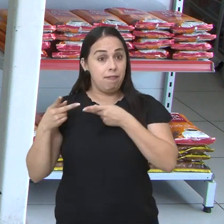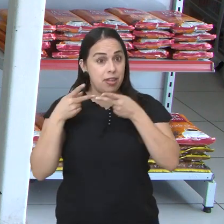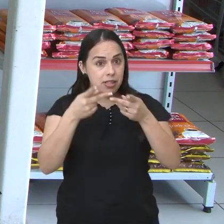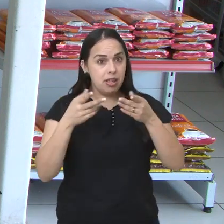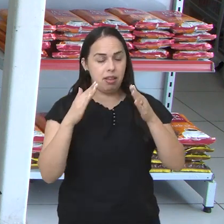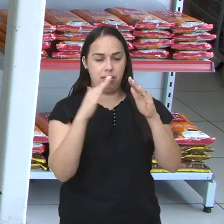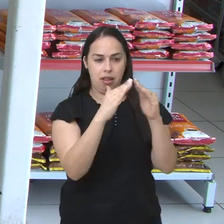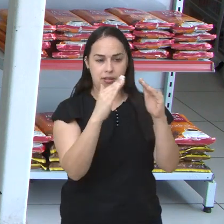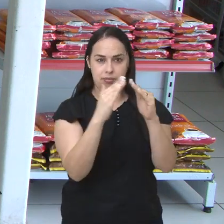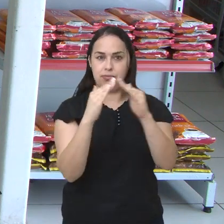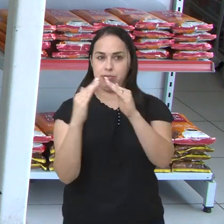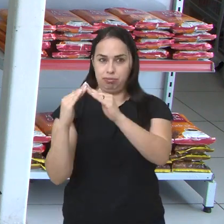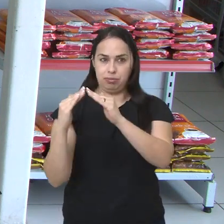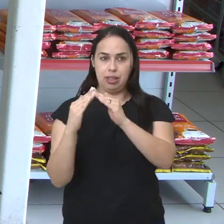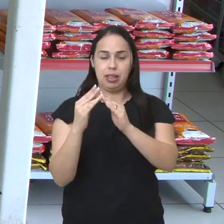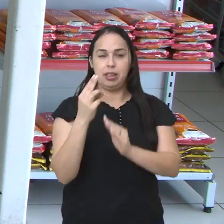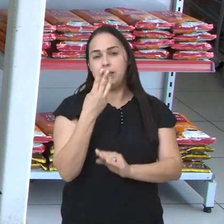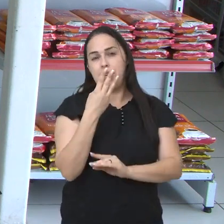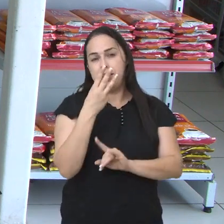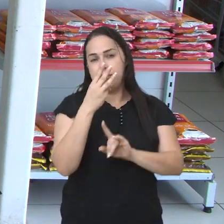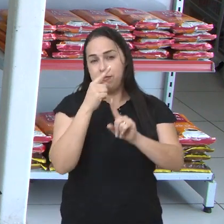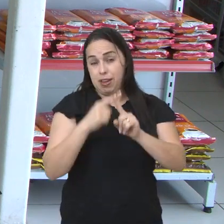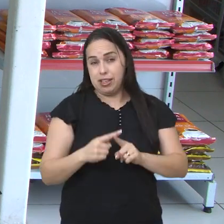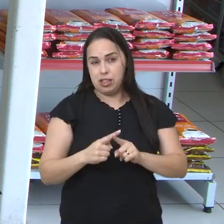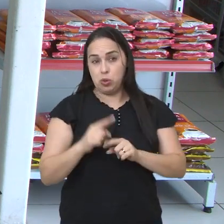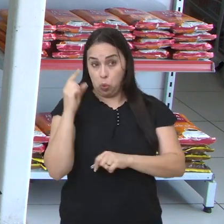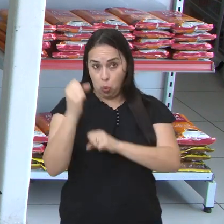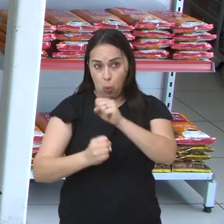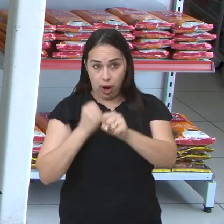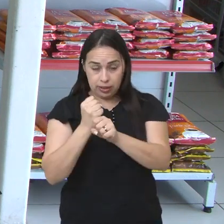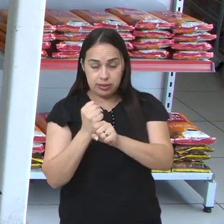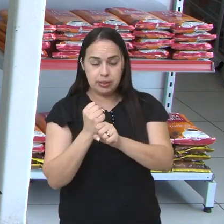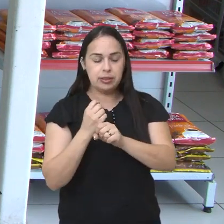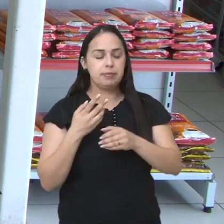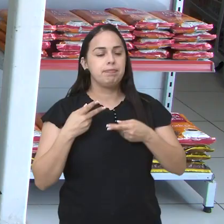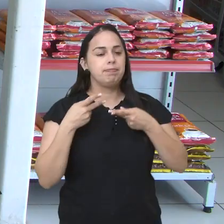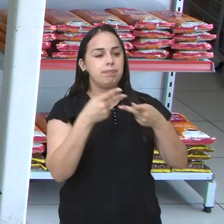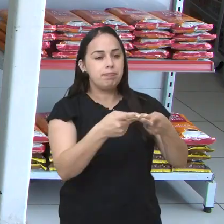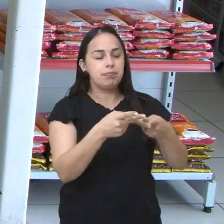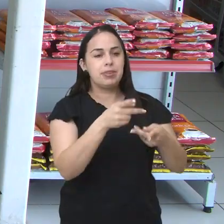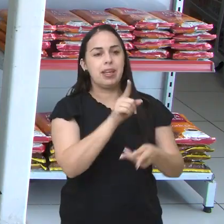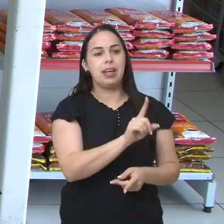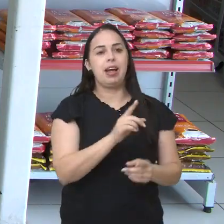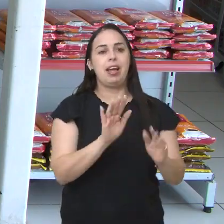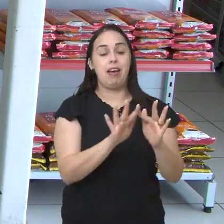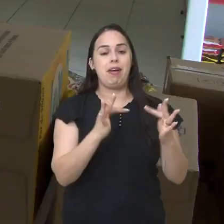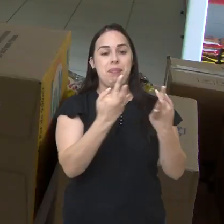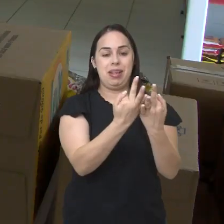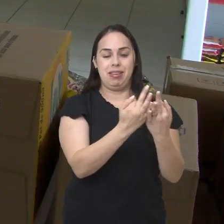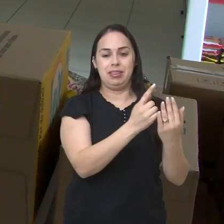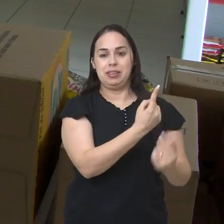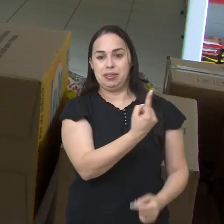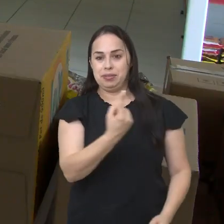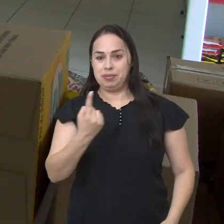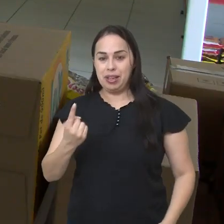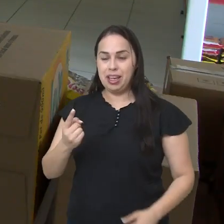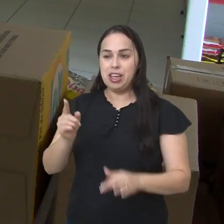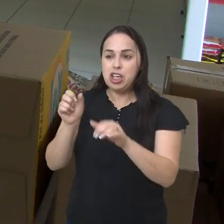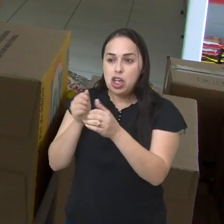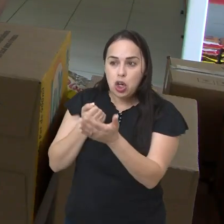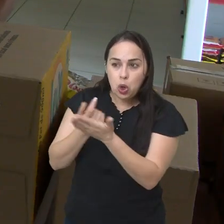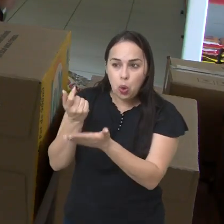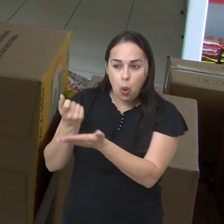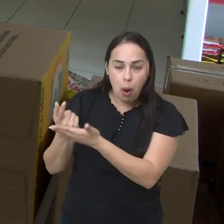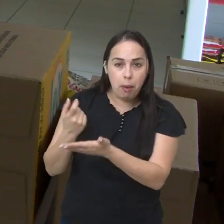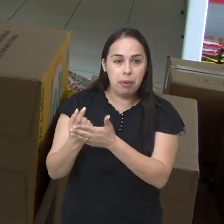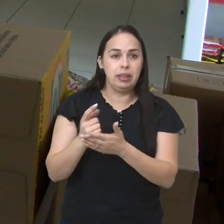durante 3 vezes neste ano. E a família vem e faz essa compra. Além disso, nós também temos